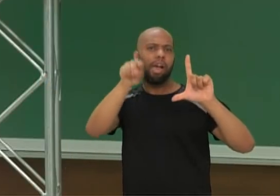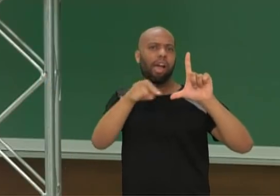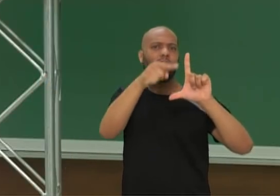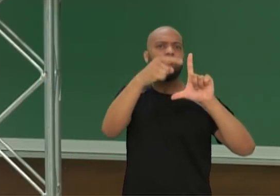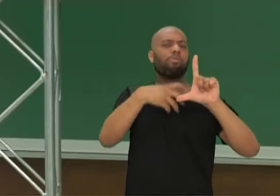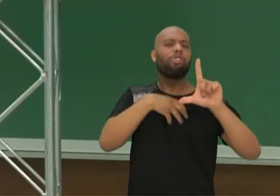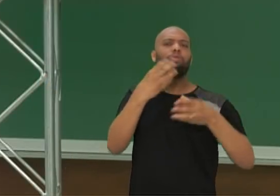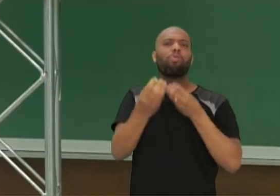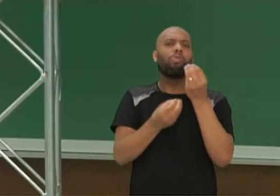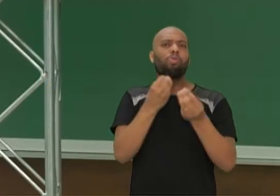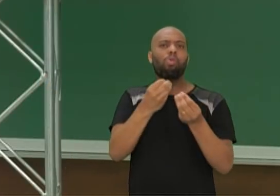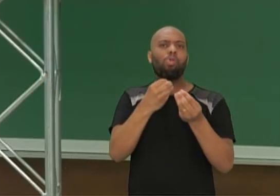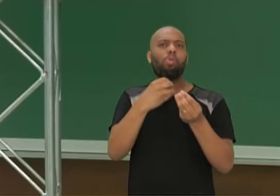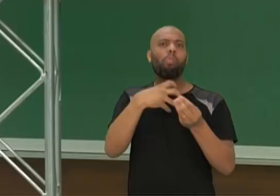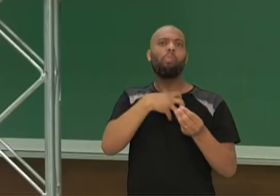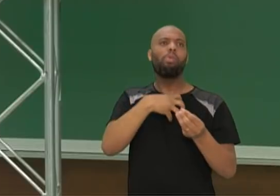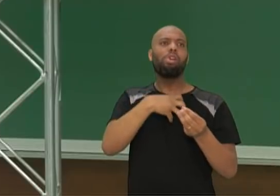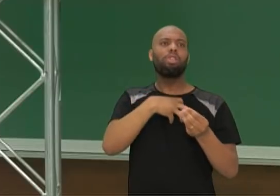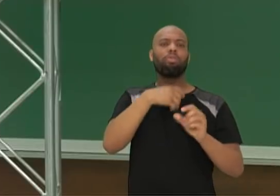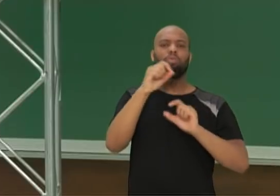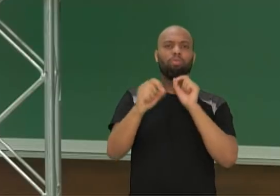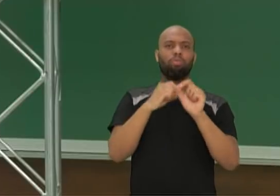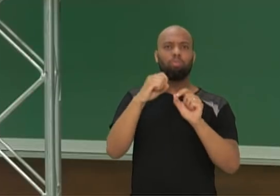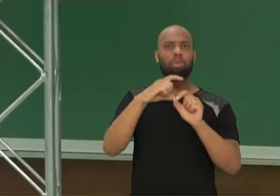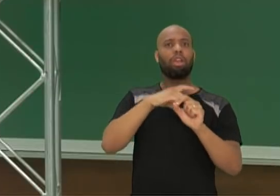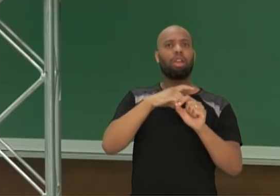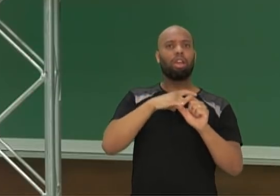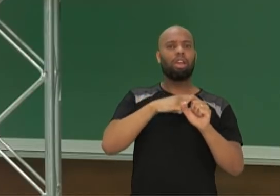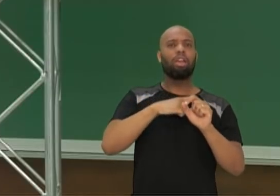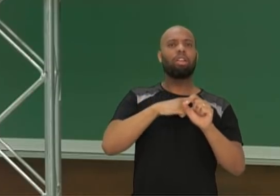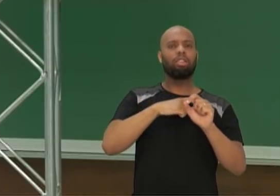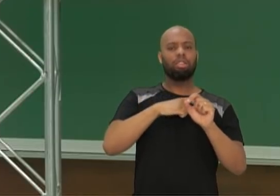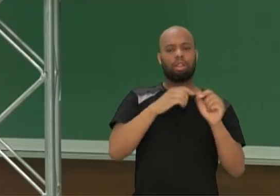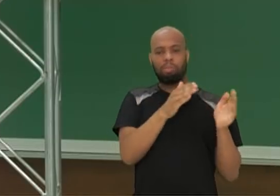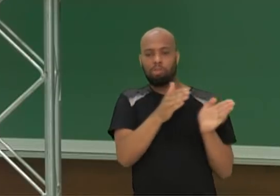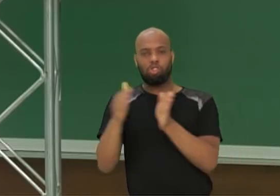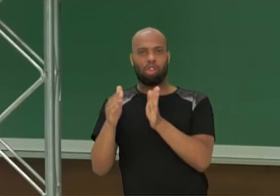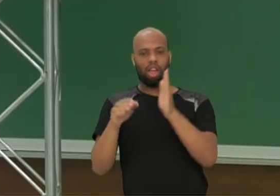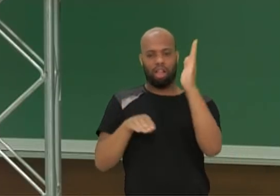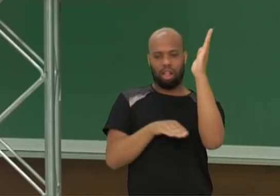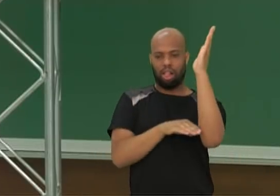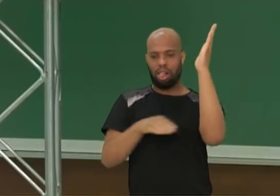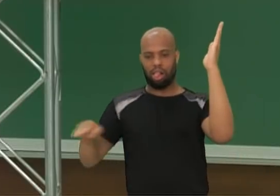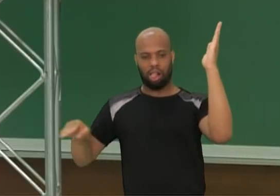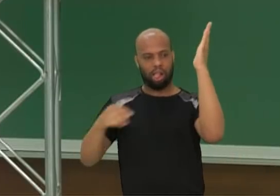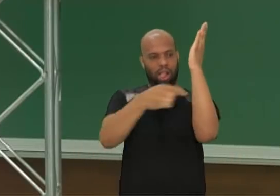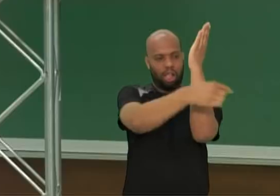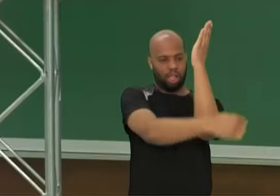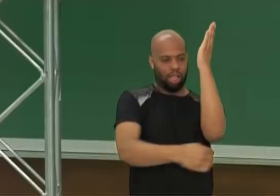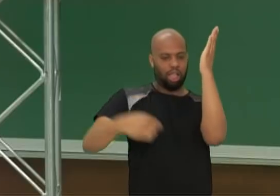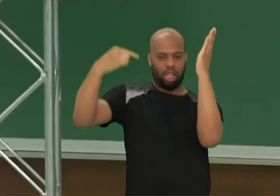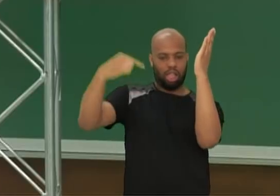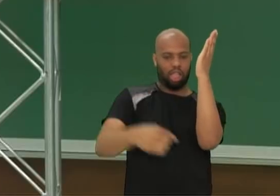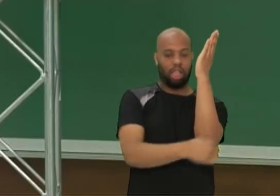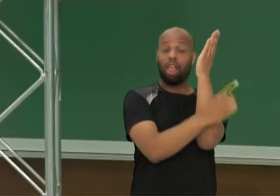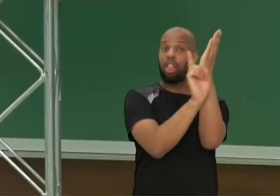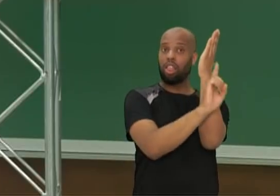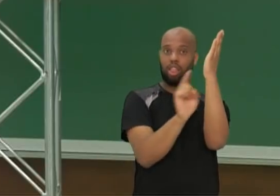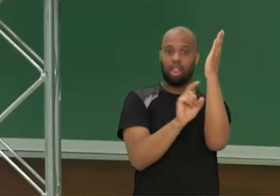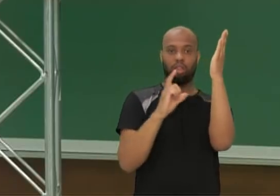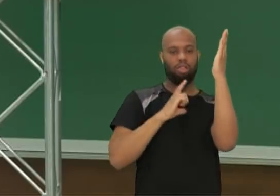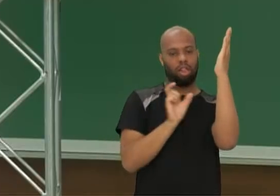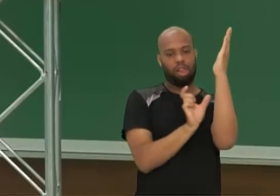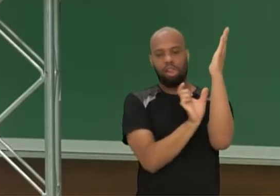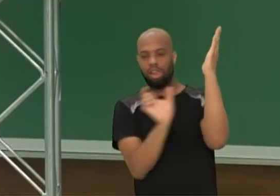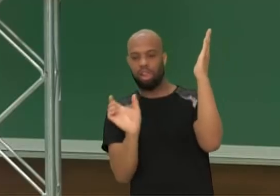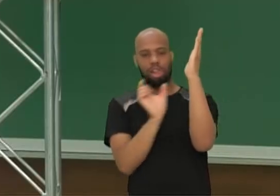com o centro fora, aliás, da origem do plano cartesiano, tá? Então, aqui nós vamos identificar